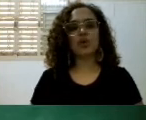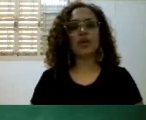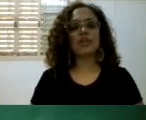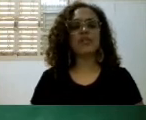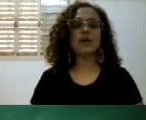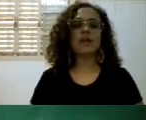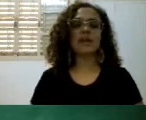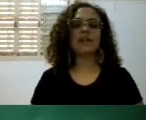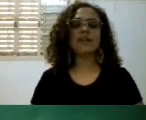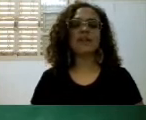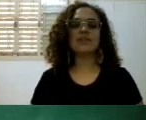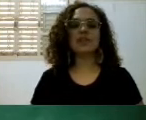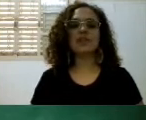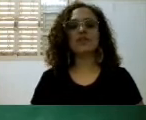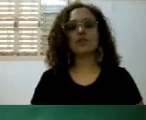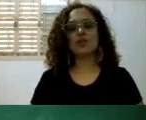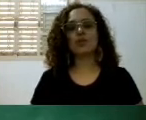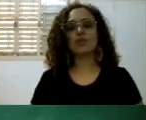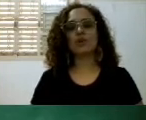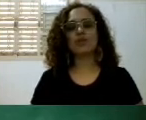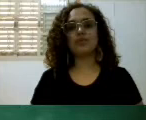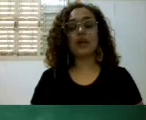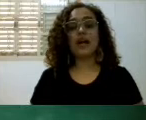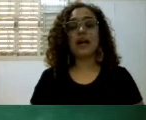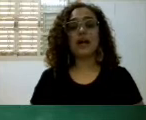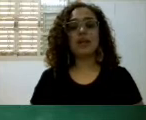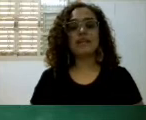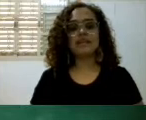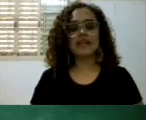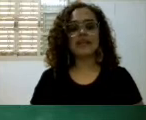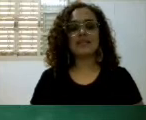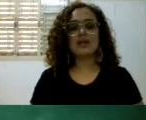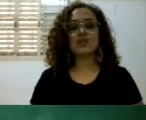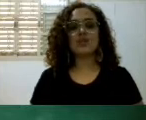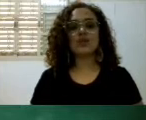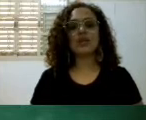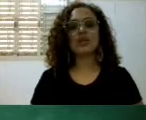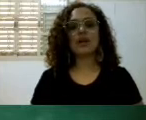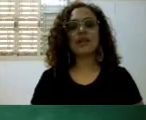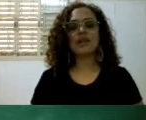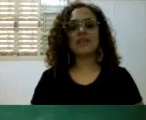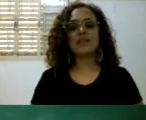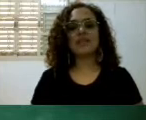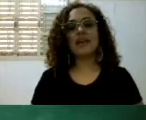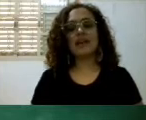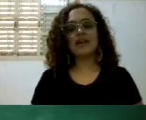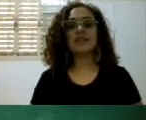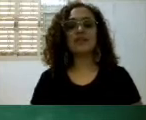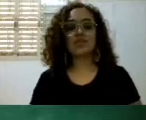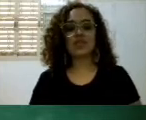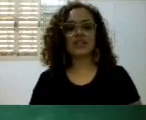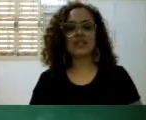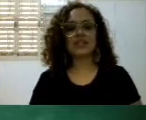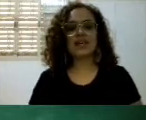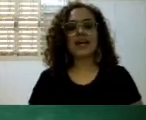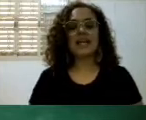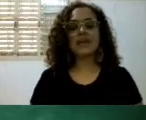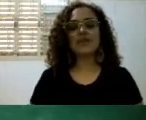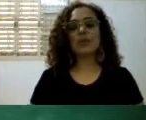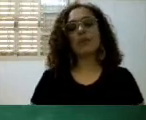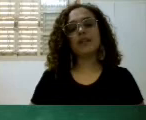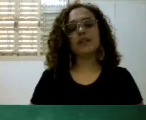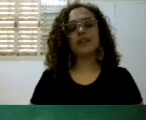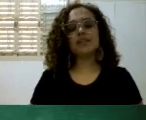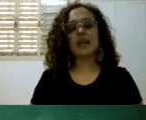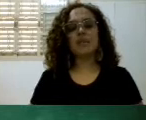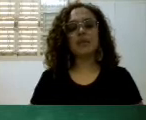didática 2, quadrinhas e cantigas do nosso povo. Aula 6, jogando quadrinhas e em cantigas.